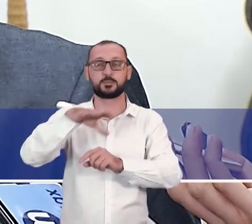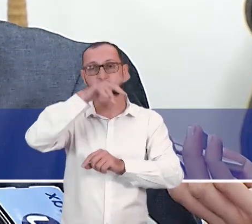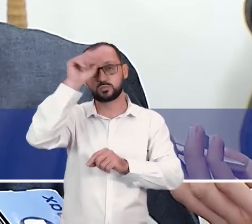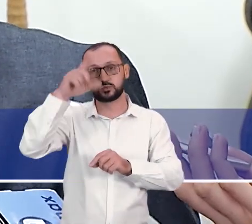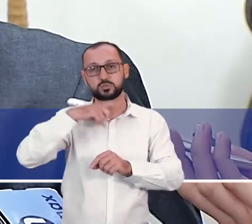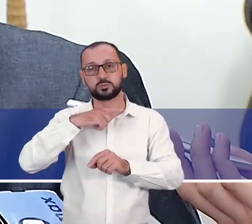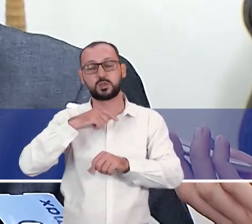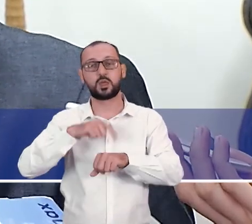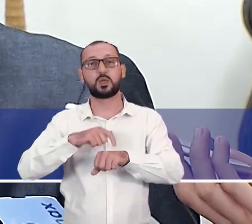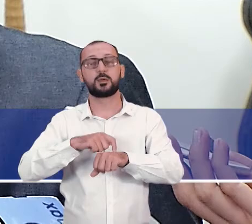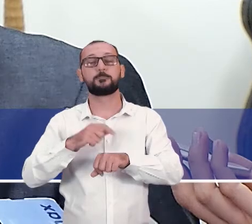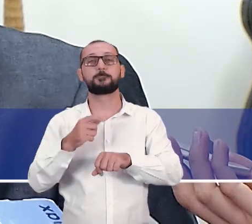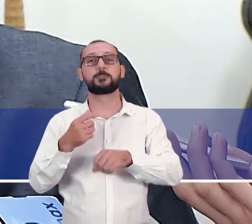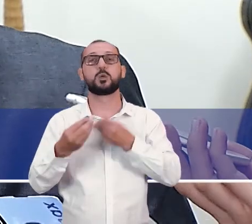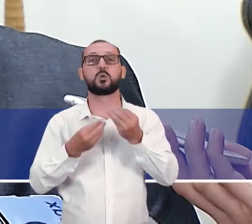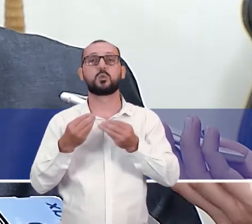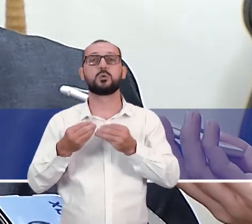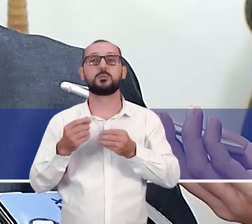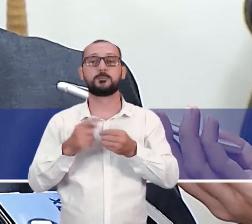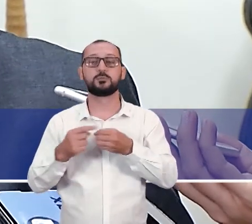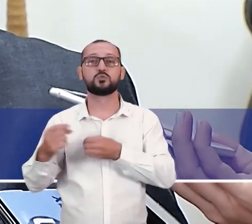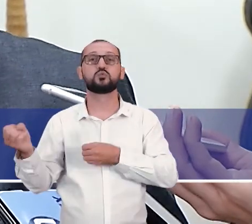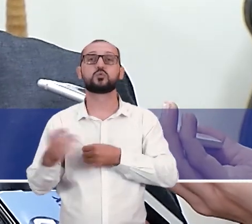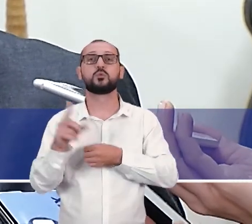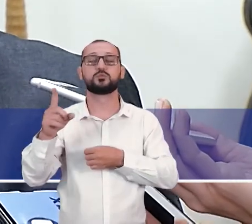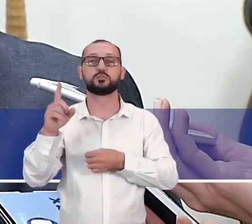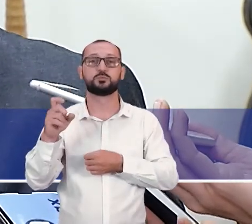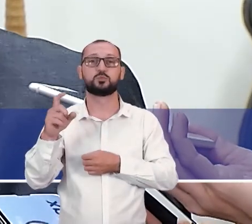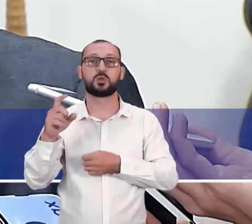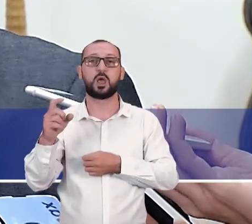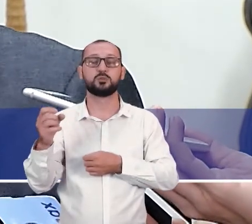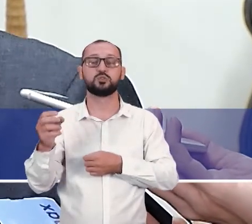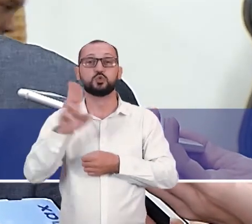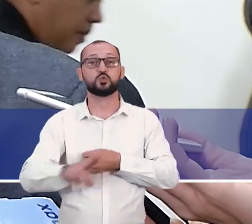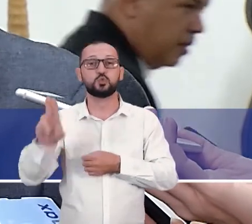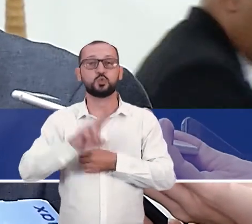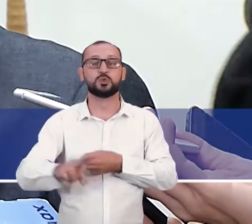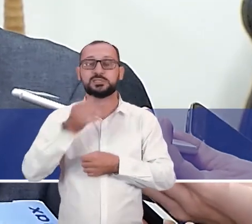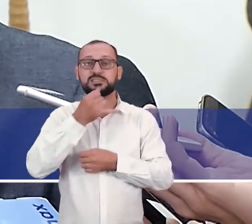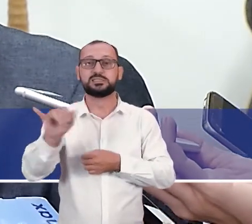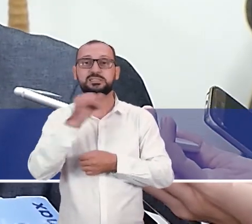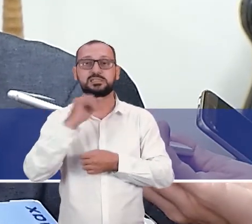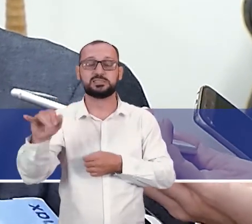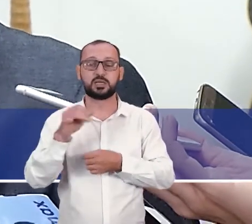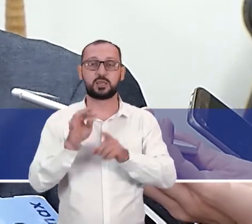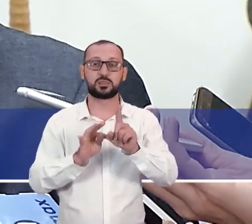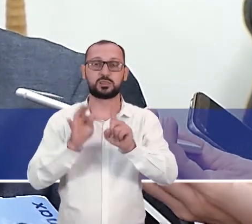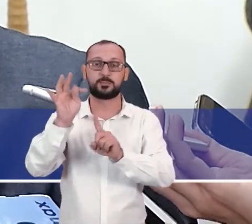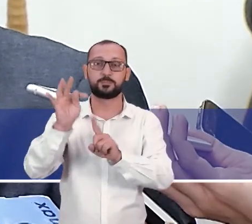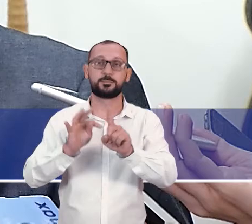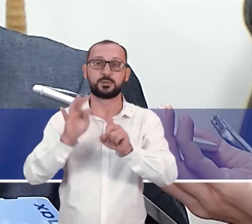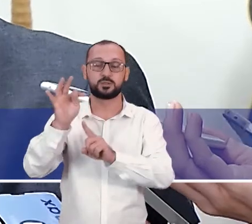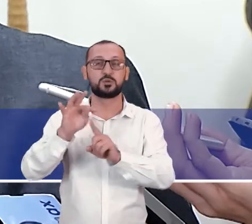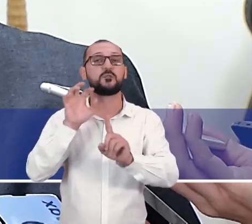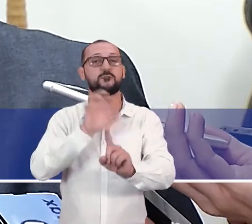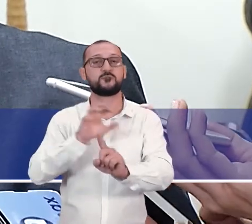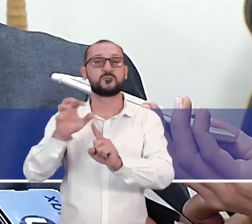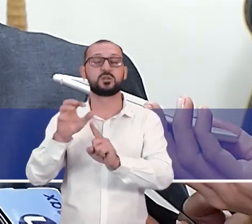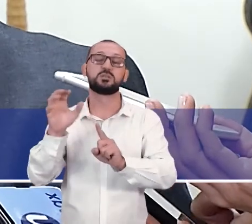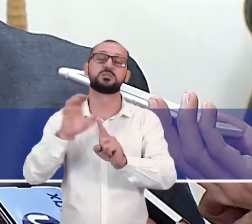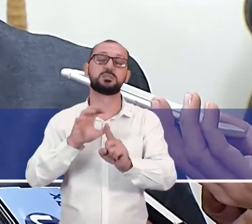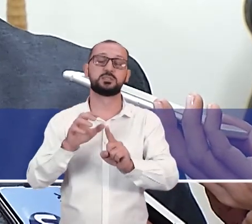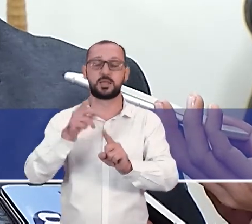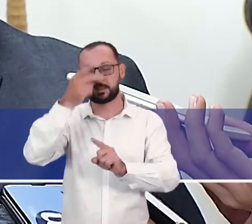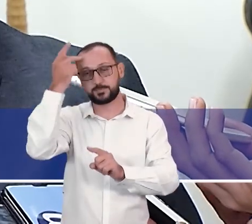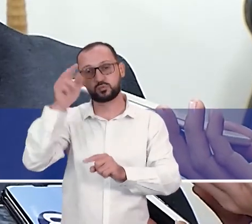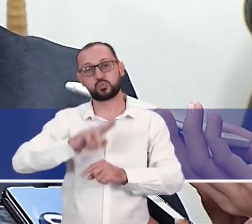exemplo, surge no Mato Grosso do Sul como se nós tivéssemos um novo município de Dourados. Então, a temperatura tem uma